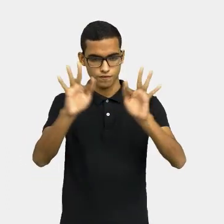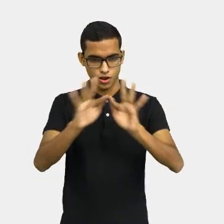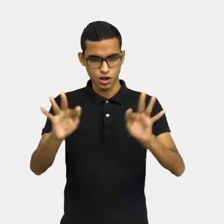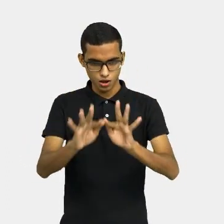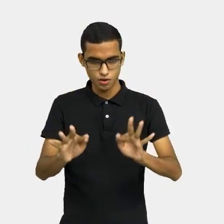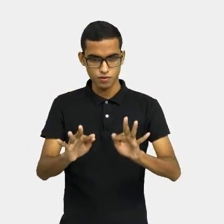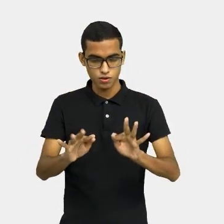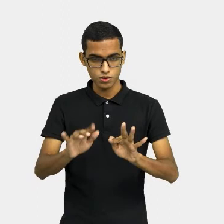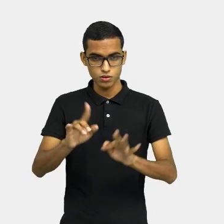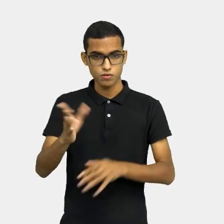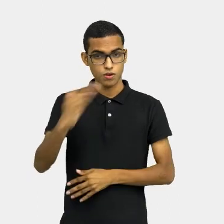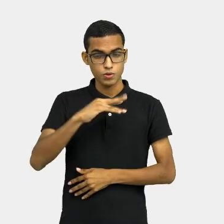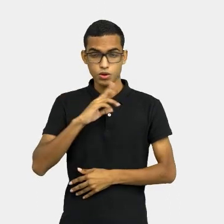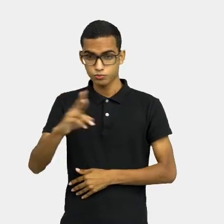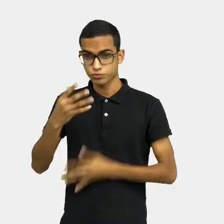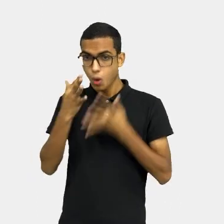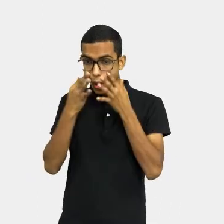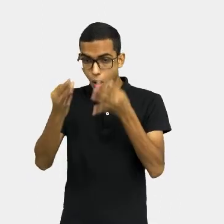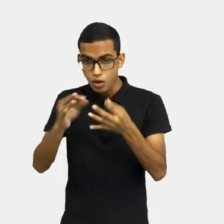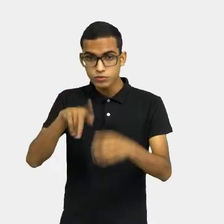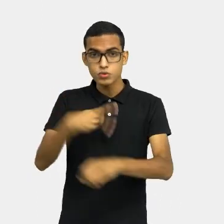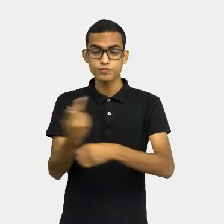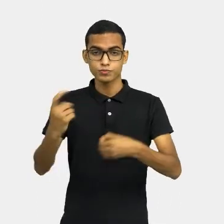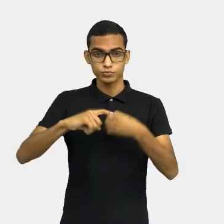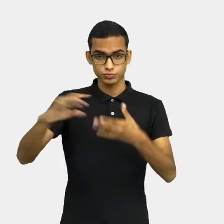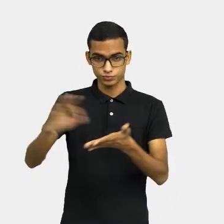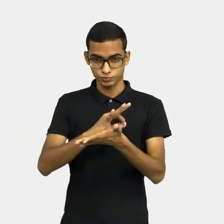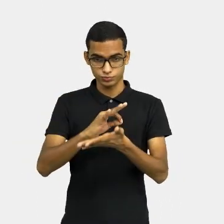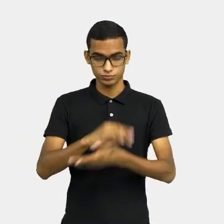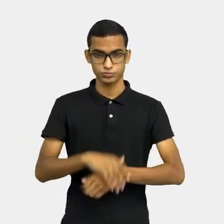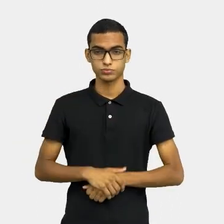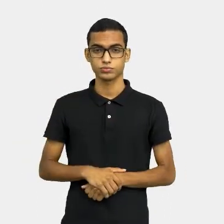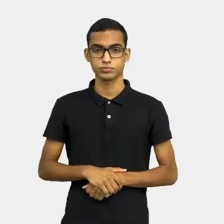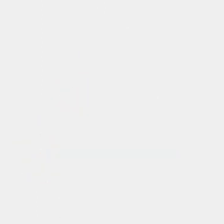fazer com atenção, daqui a pouco a gente volta para a correção.